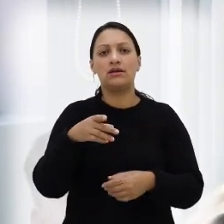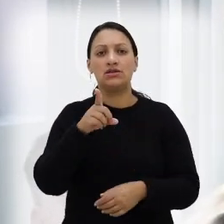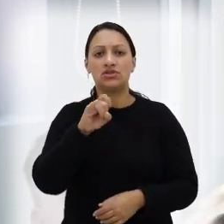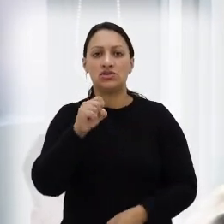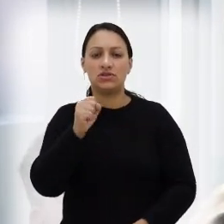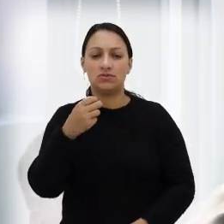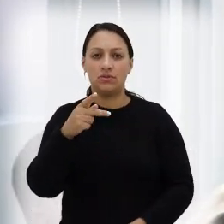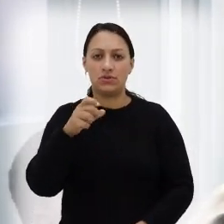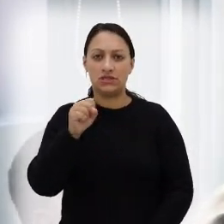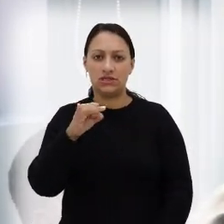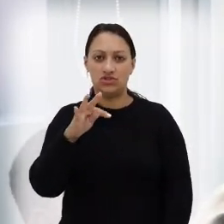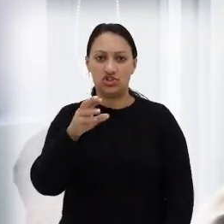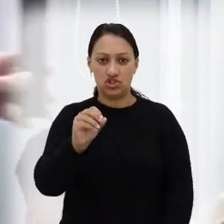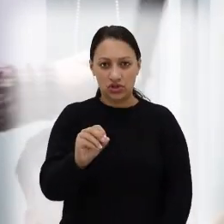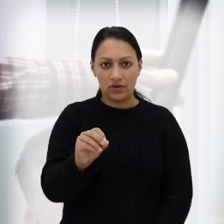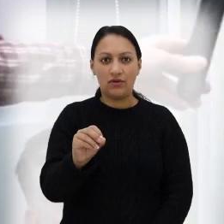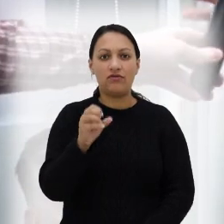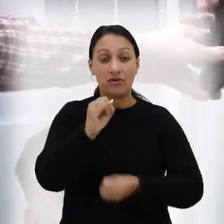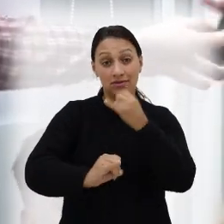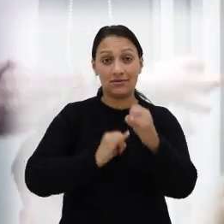internet.